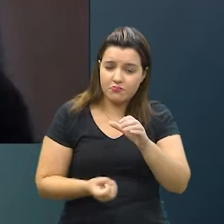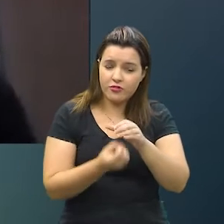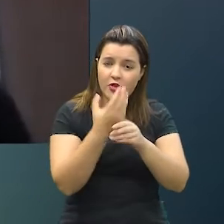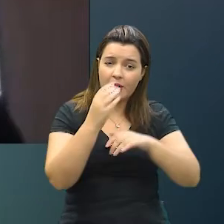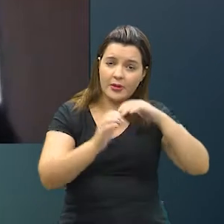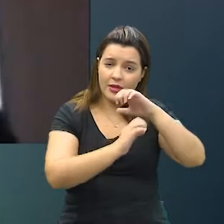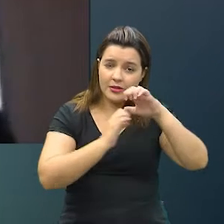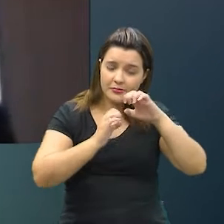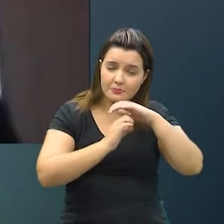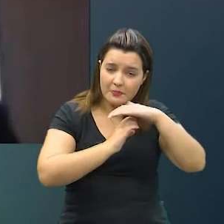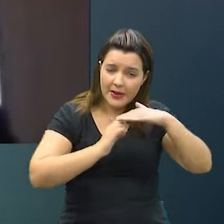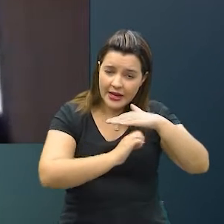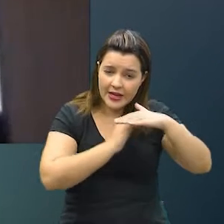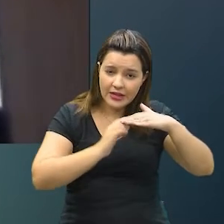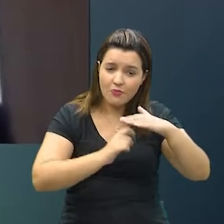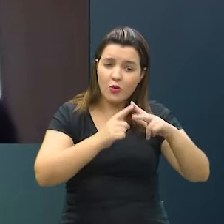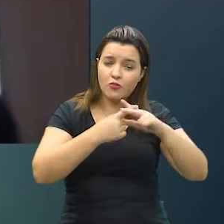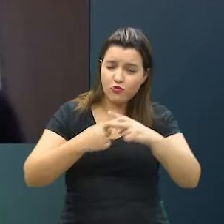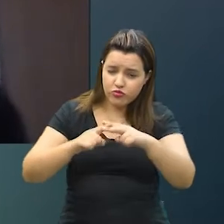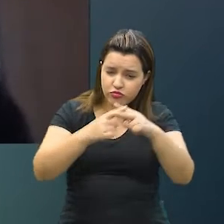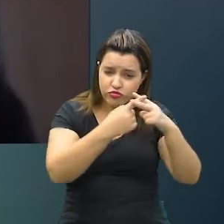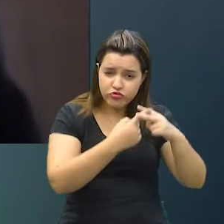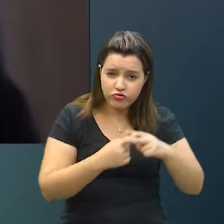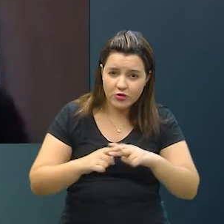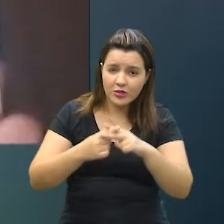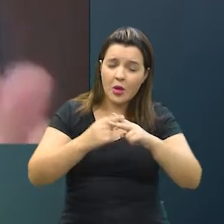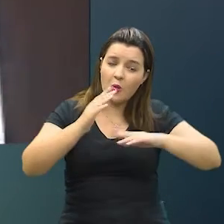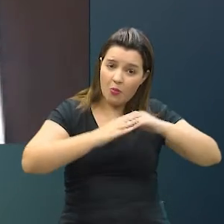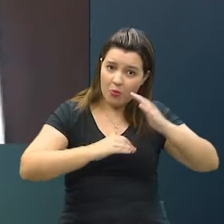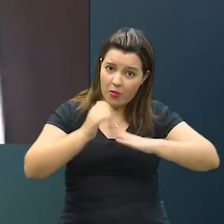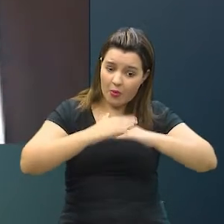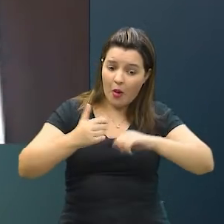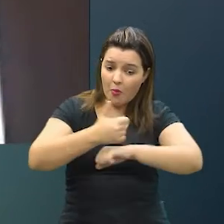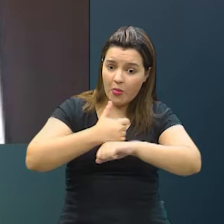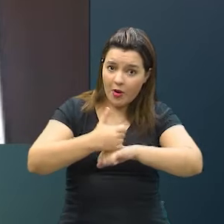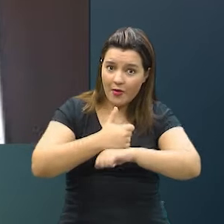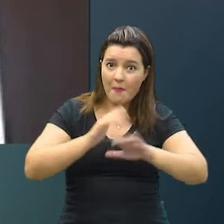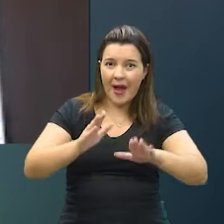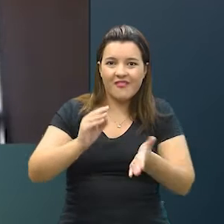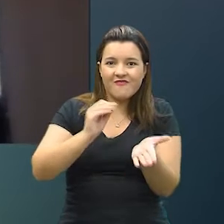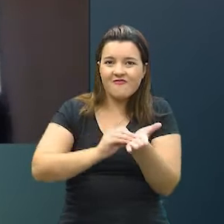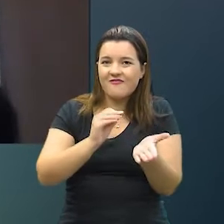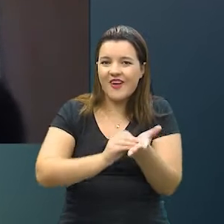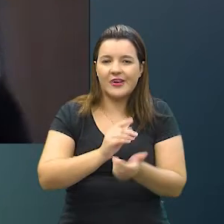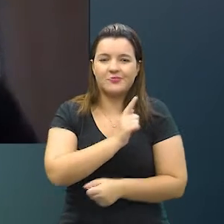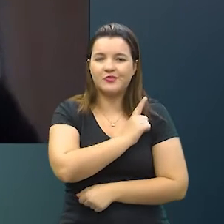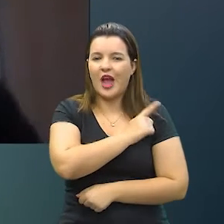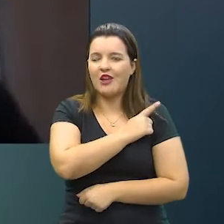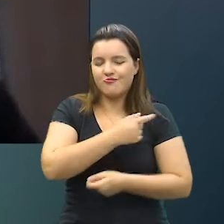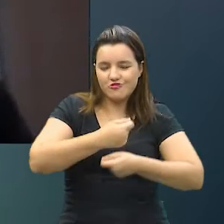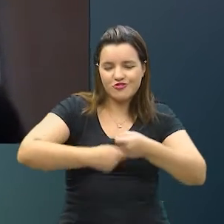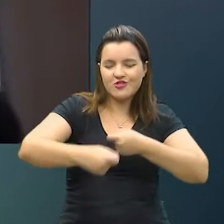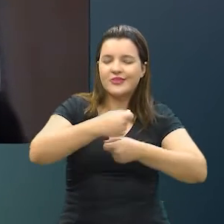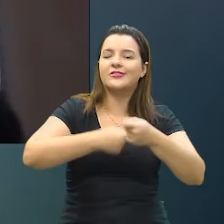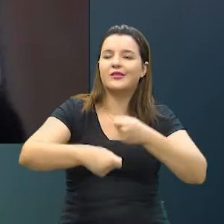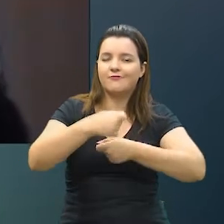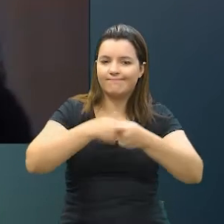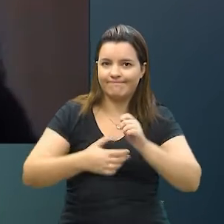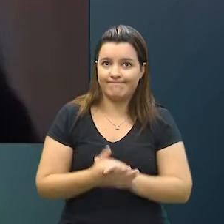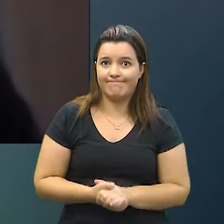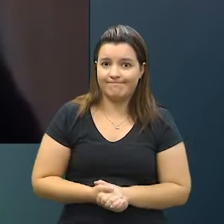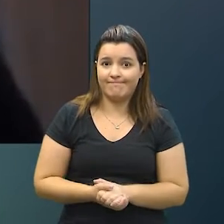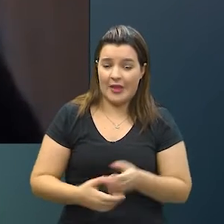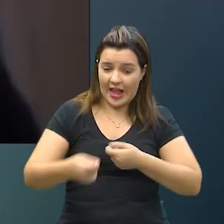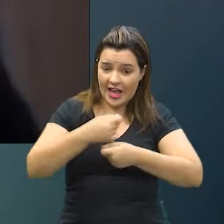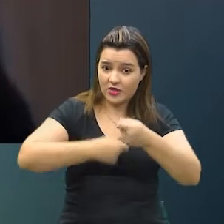são excelentes torneiros, excelentes mecânicos, né? Não são profissionais de gestão. Então, hoje, para você administrar